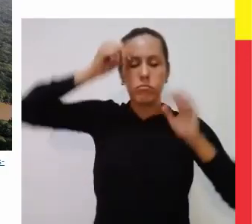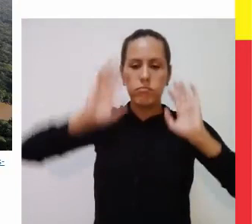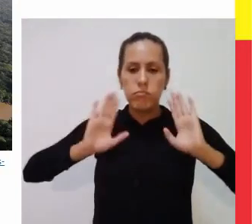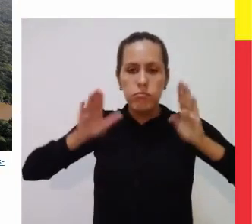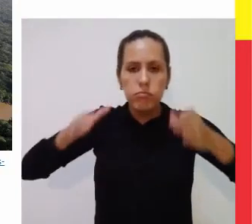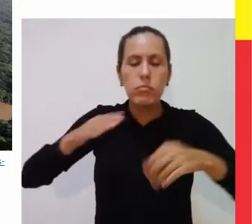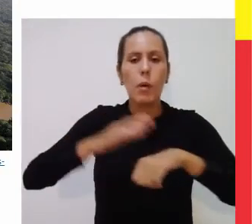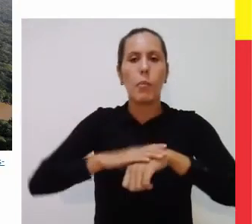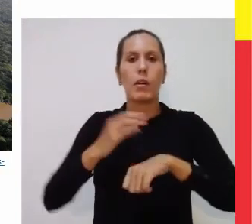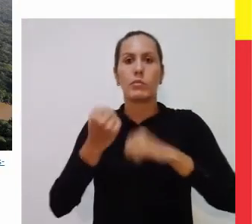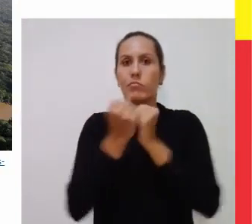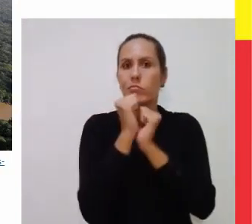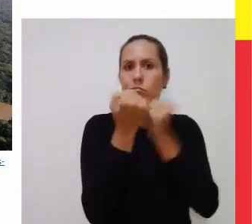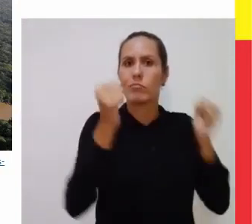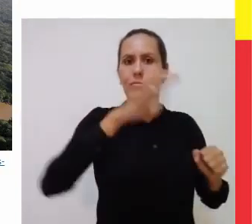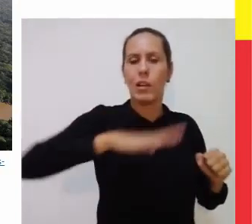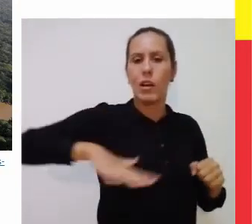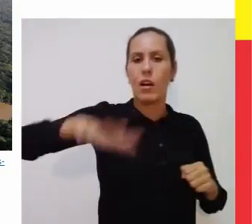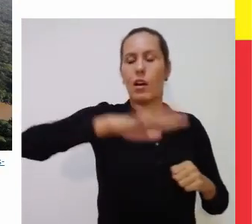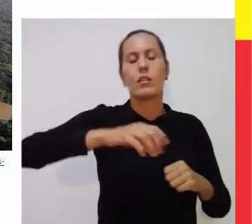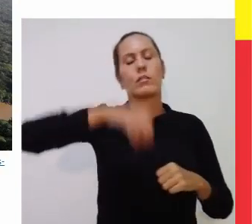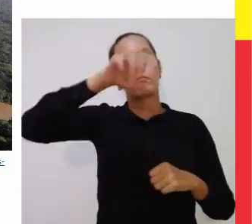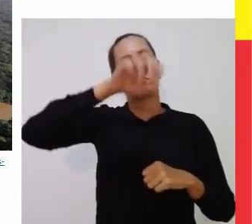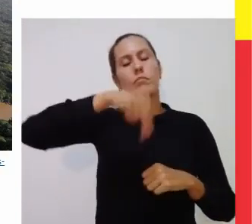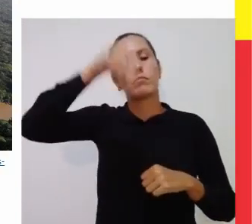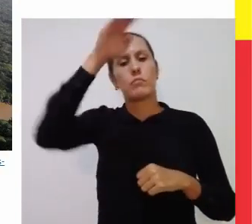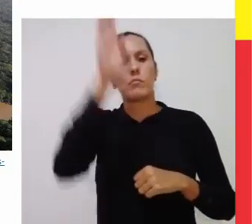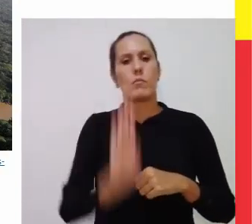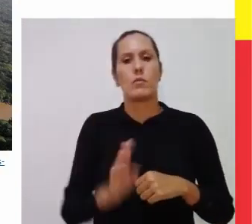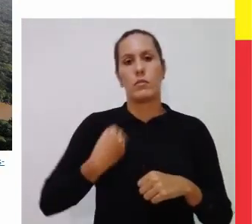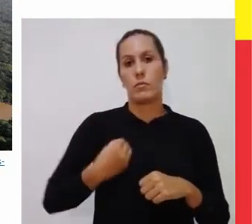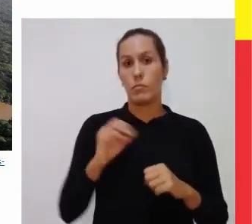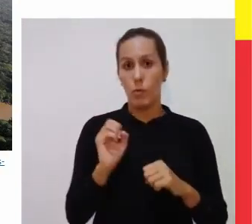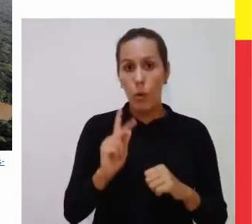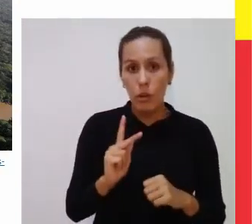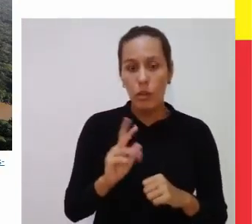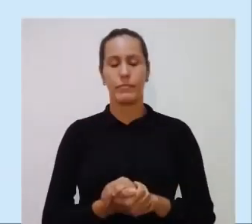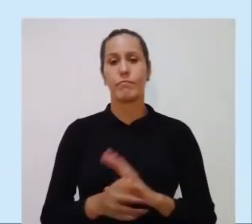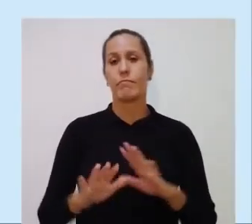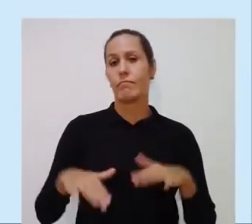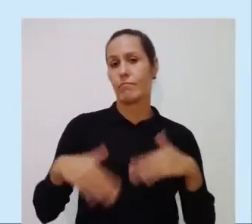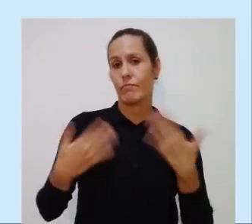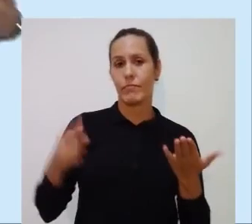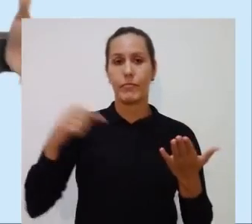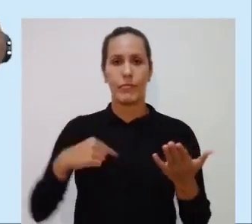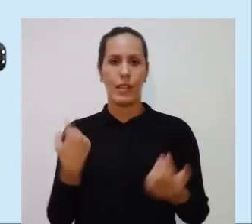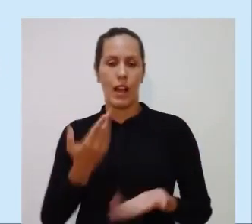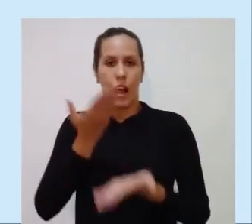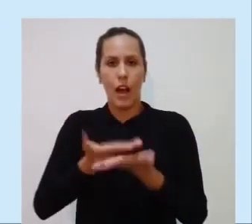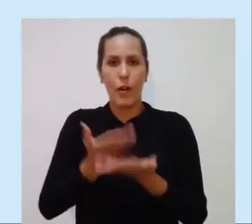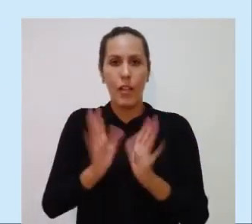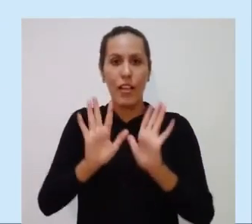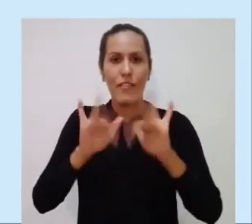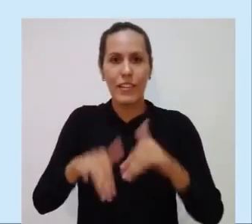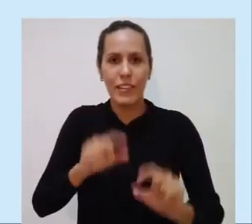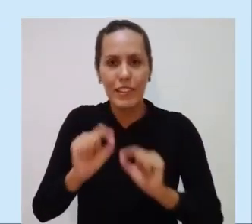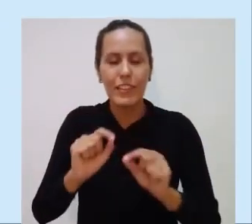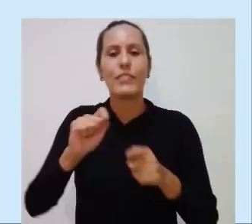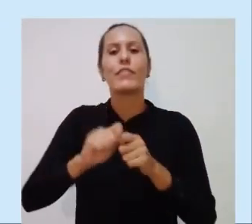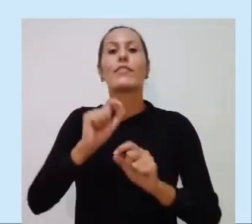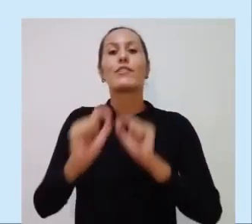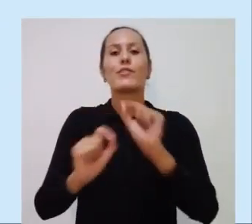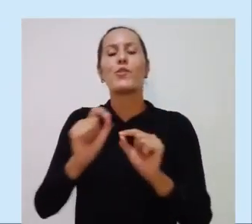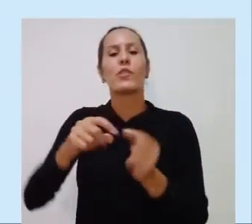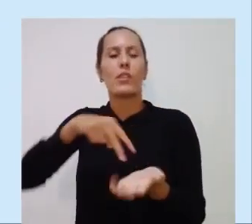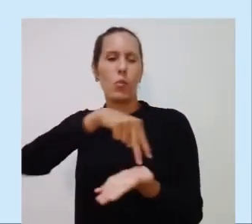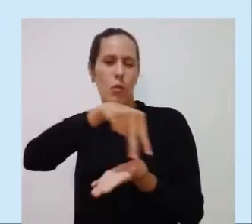planície, tá? Que acontece aqui nessa região brasileira. Ok, gente? Vamos lá. Então, gente, para finalizar, vamos fazer uma dinâmicazinha aí